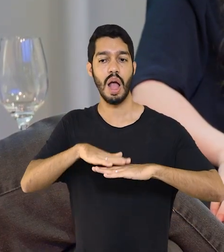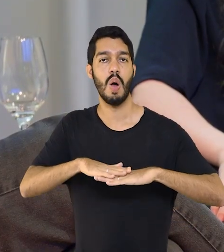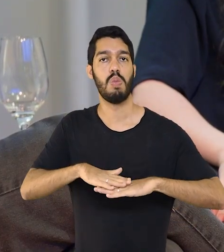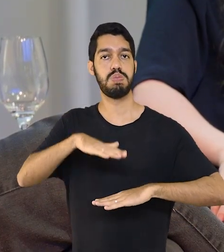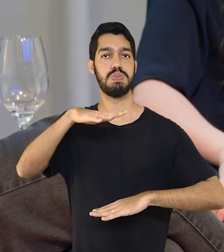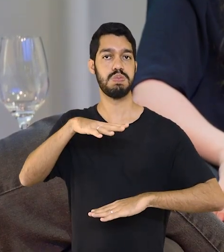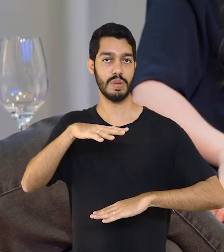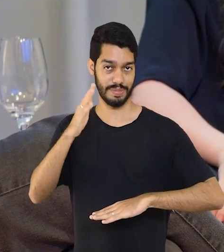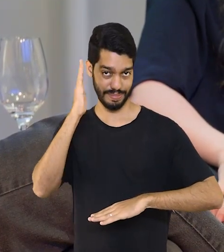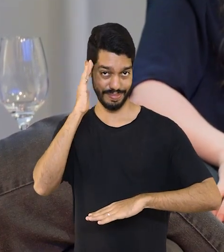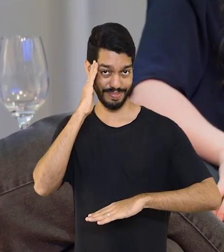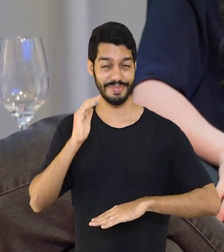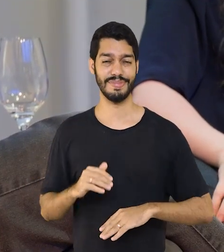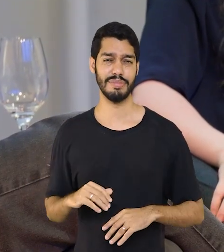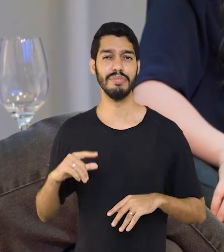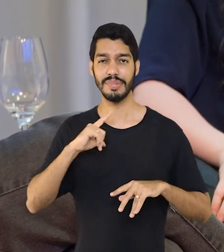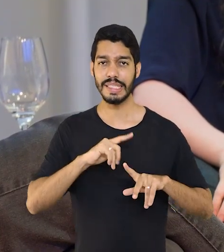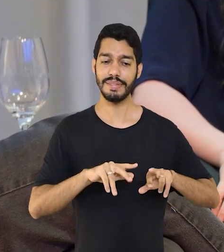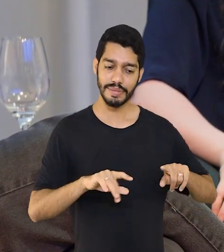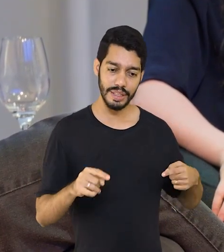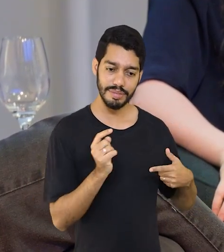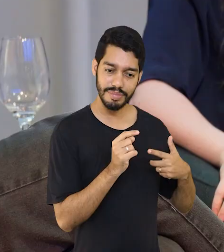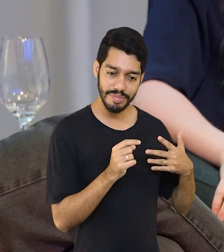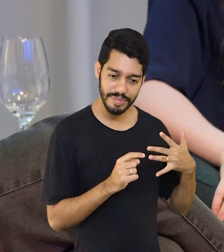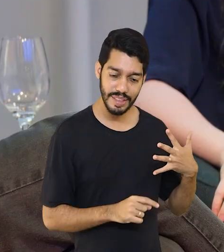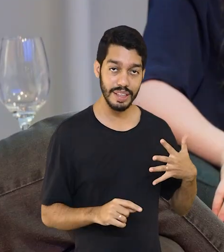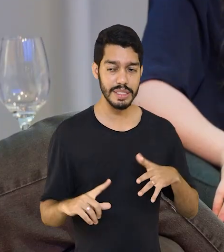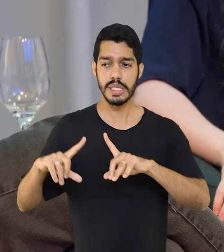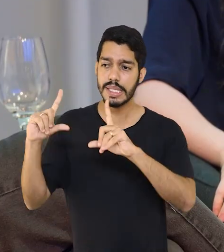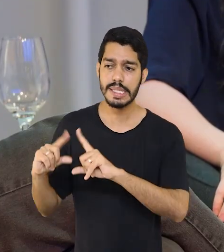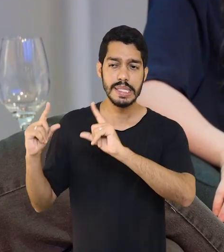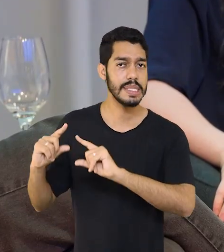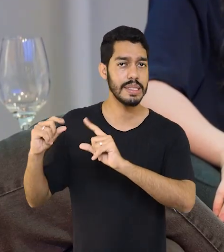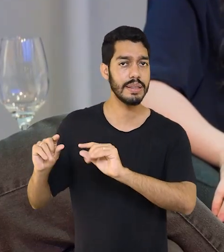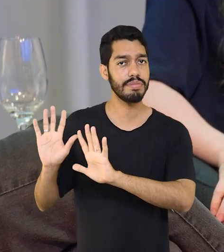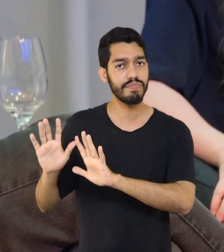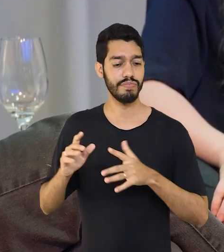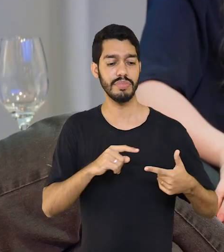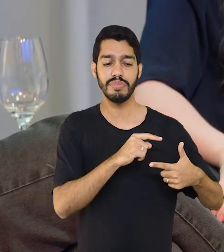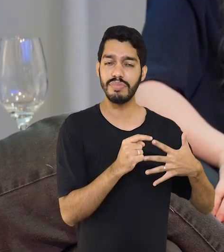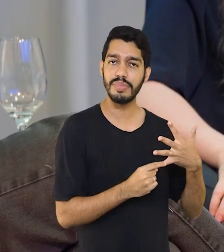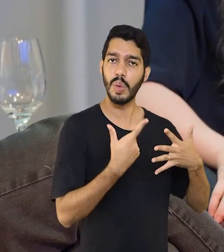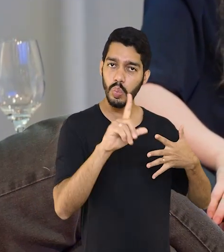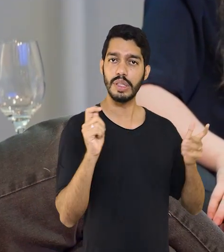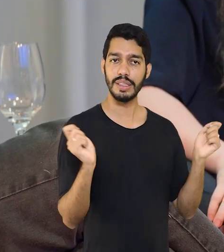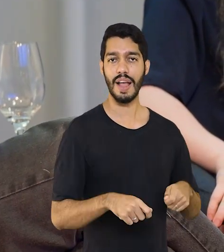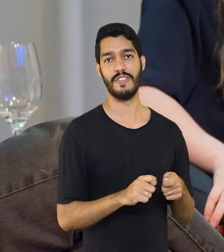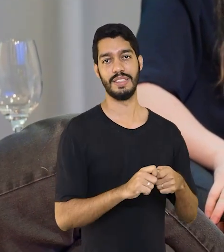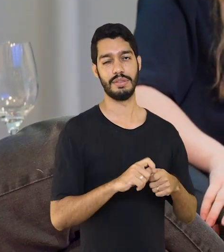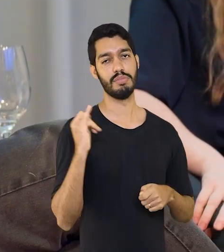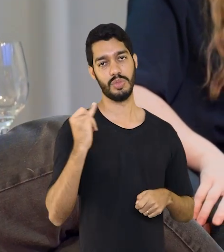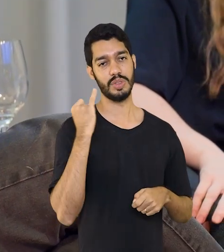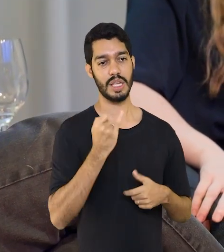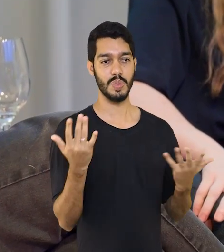outras medidas que passam pela questão, que vão além da questão da mitigação, que são extremamente fundamentais nesse cenário